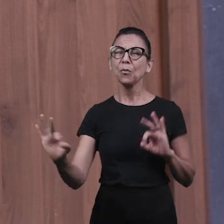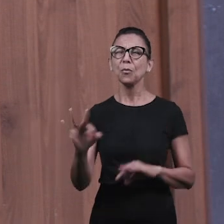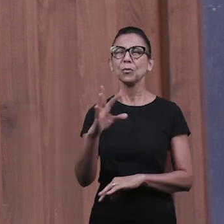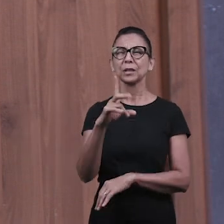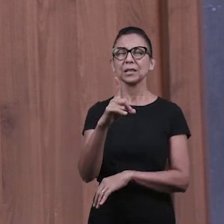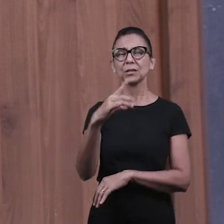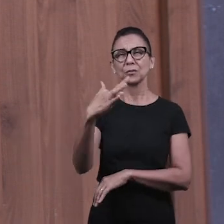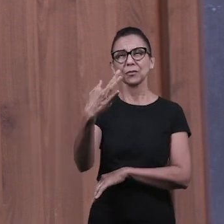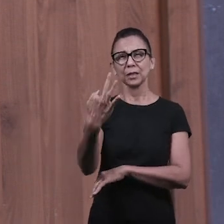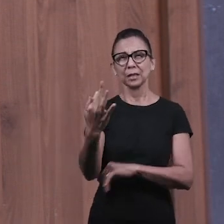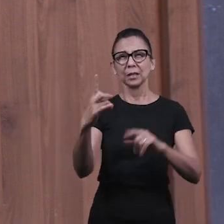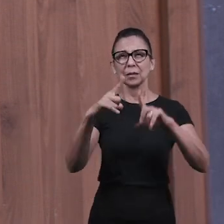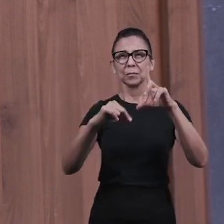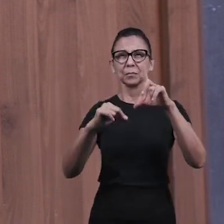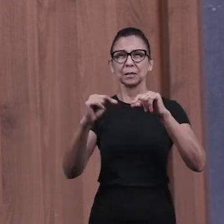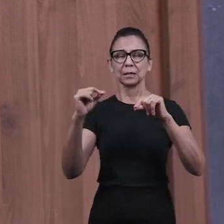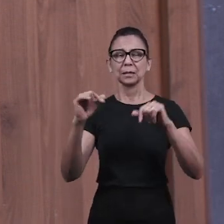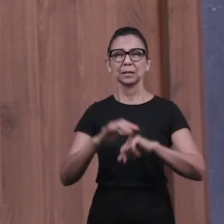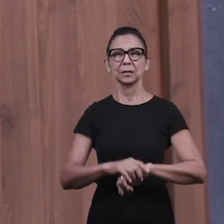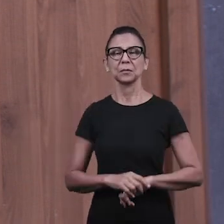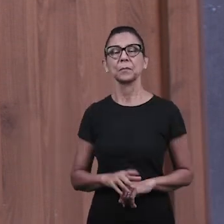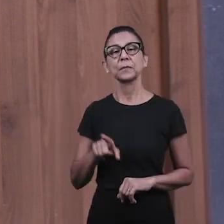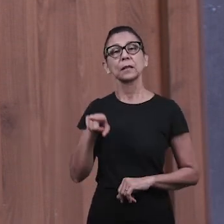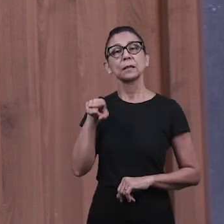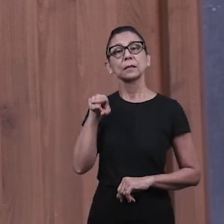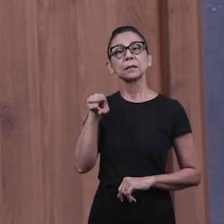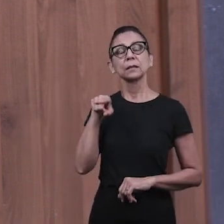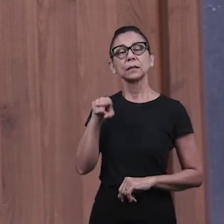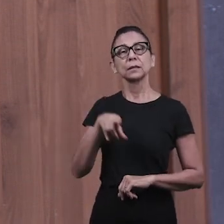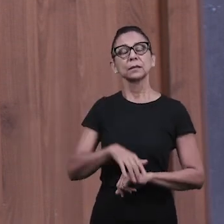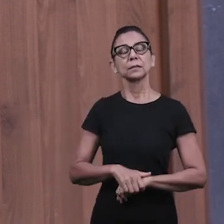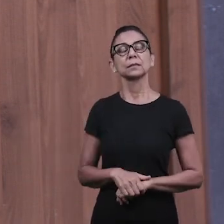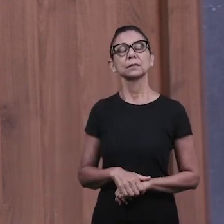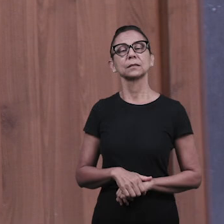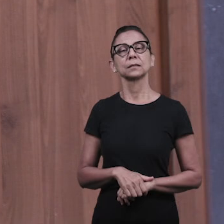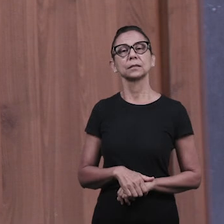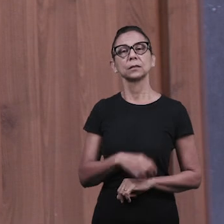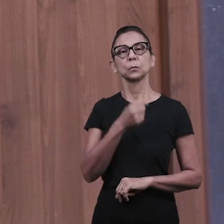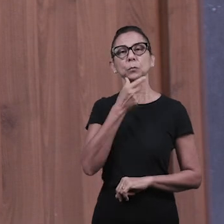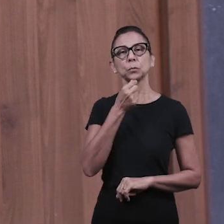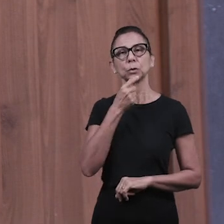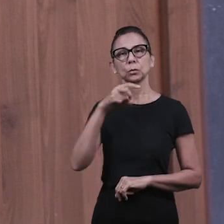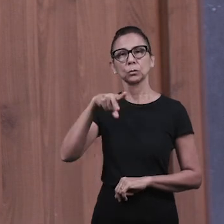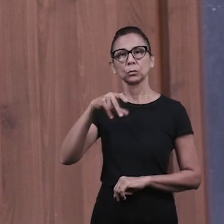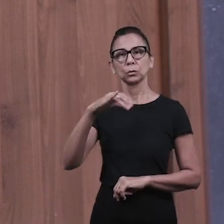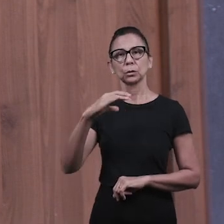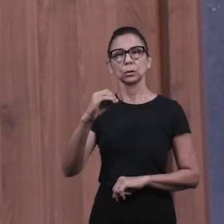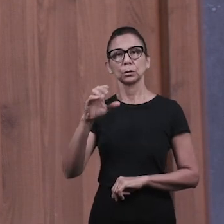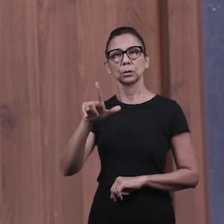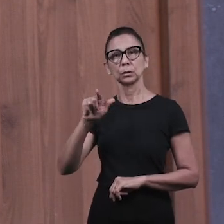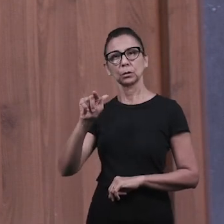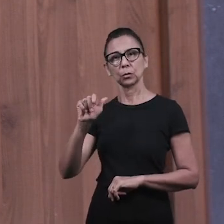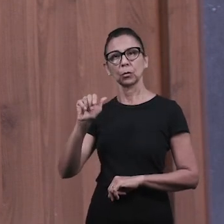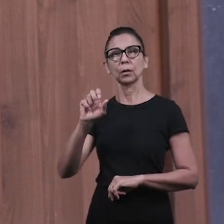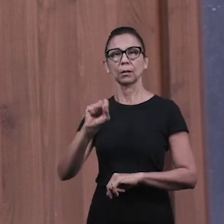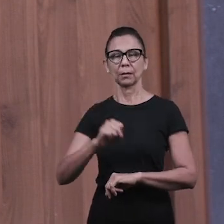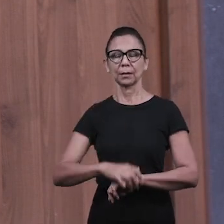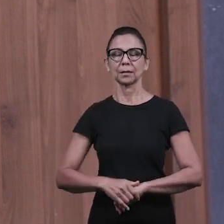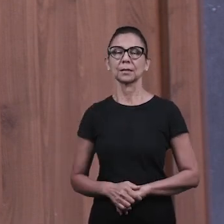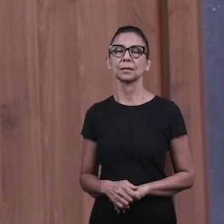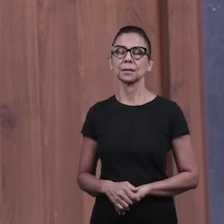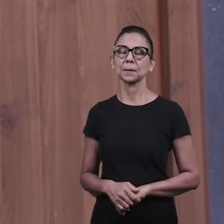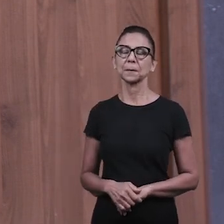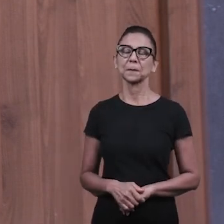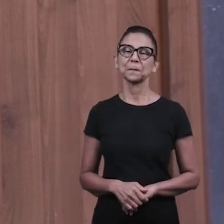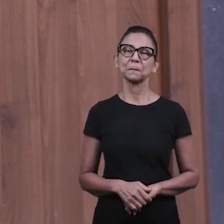Distrito Federal, lá onde está o Nicolas Yuri, que ele vai também dar uma resposta a esta pergunta. Vamos direcionar a pergunta a